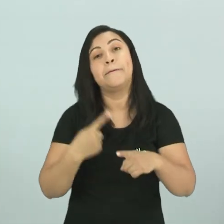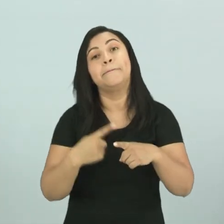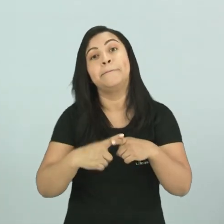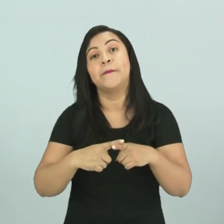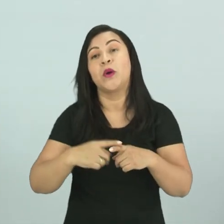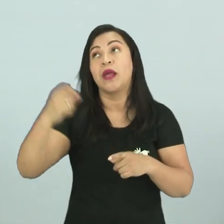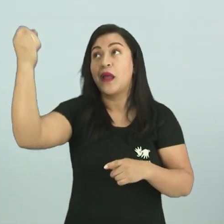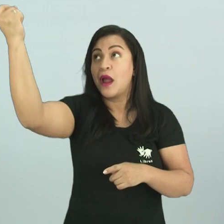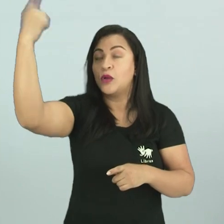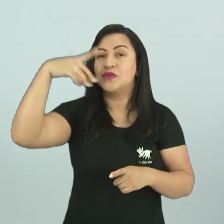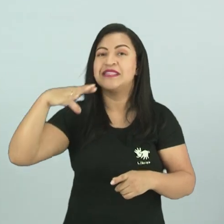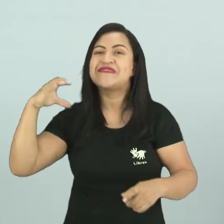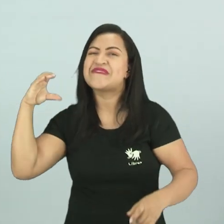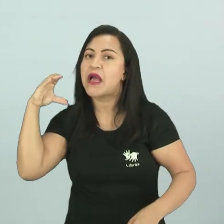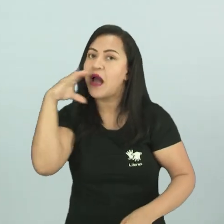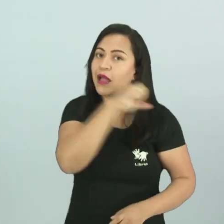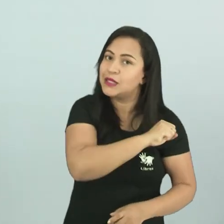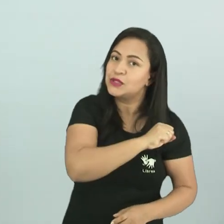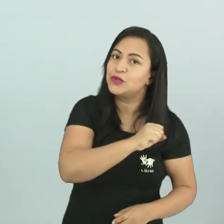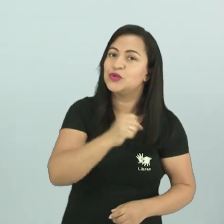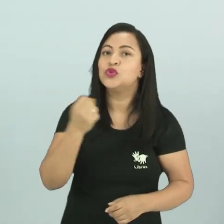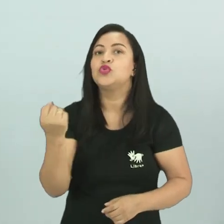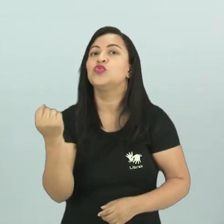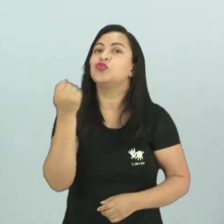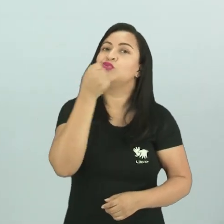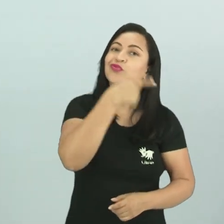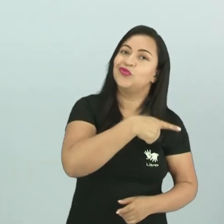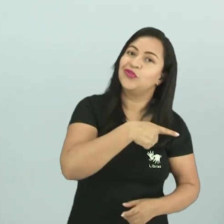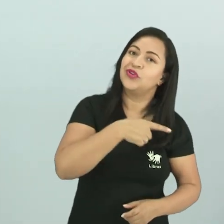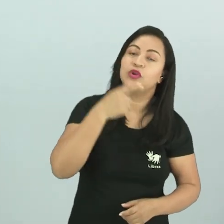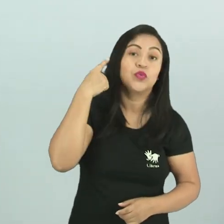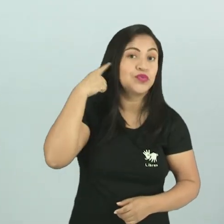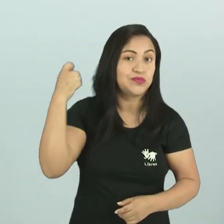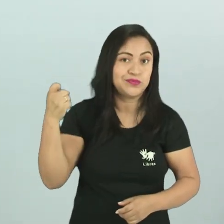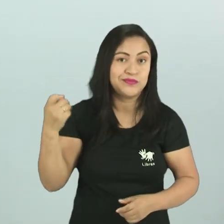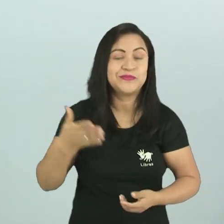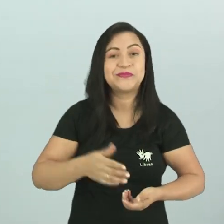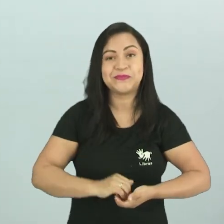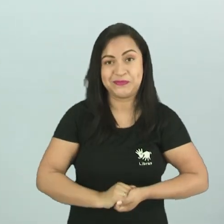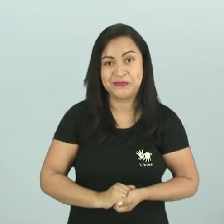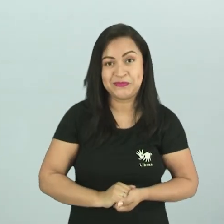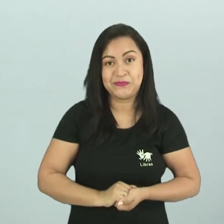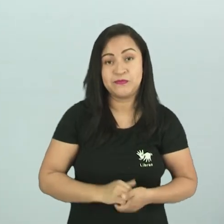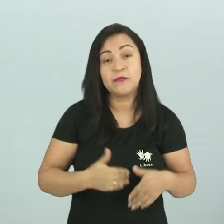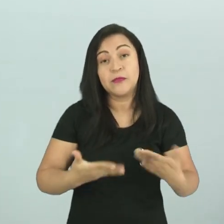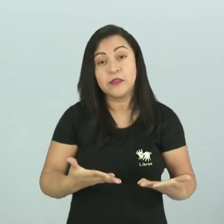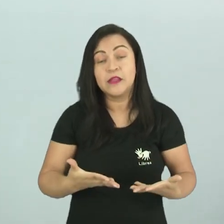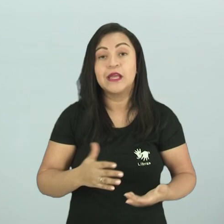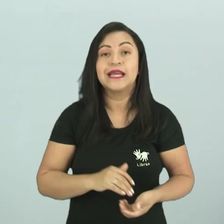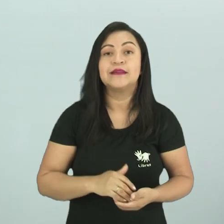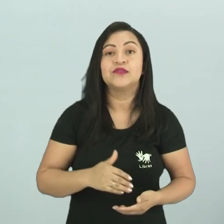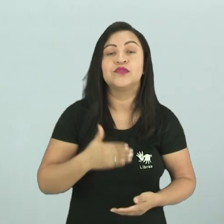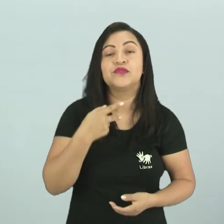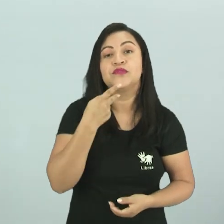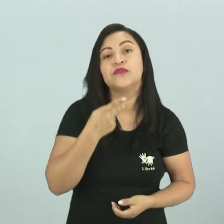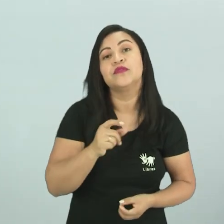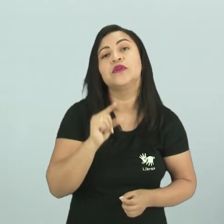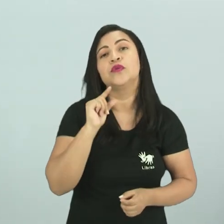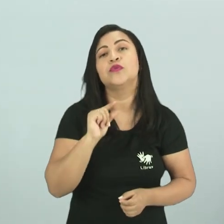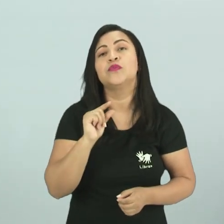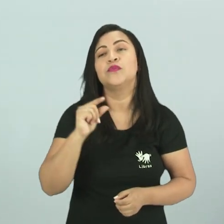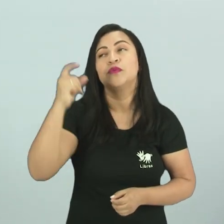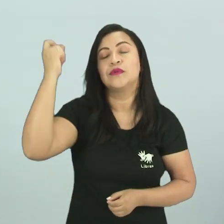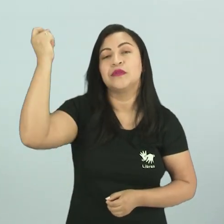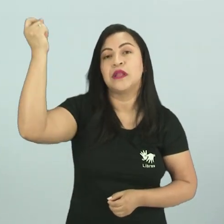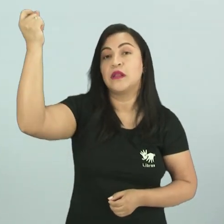uma velocidade muito maior quando comparada com o som. E a gente vai falar agora um pouquinho da luz, tá?